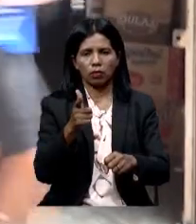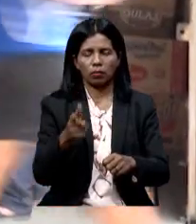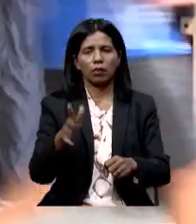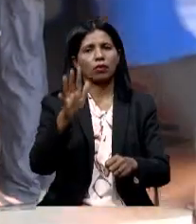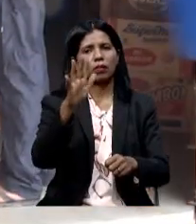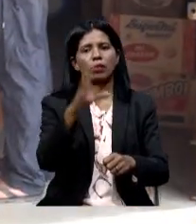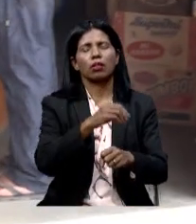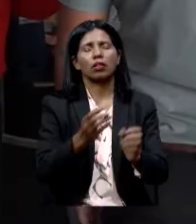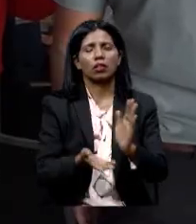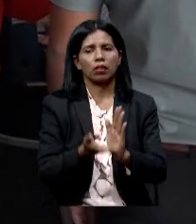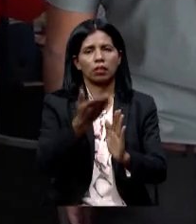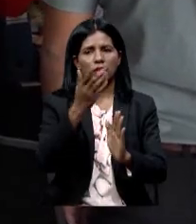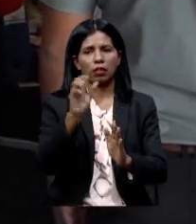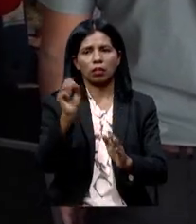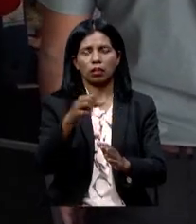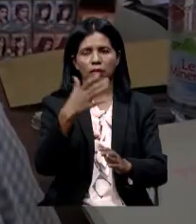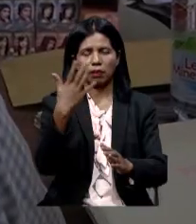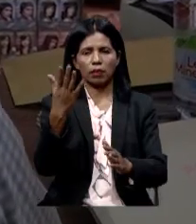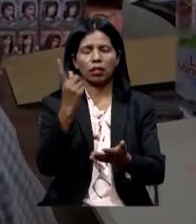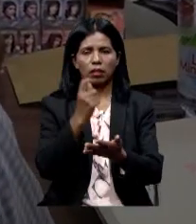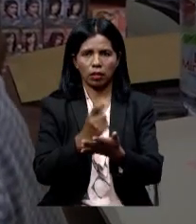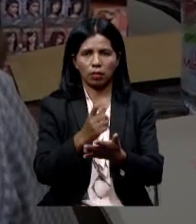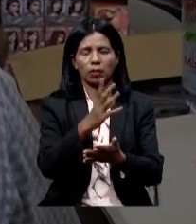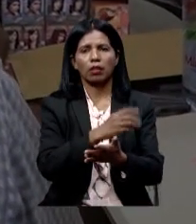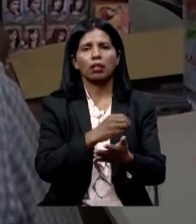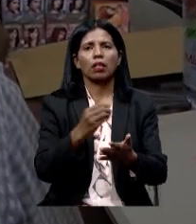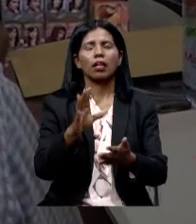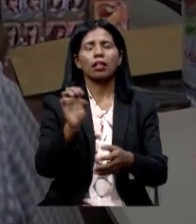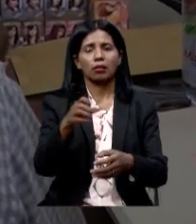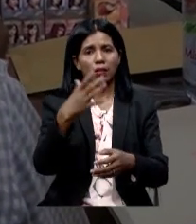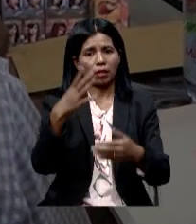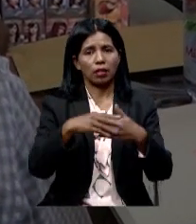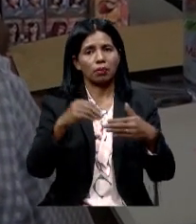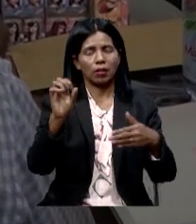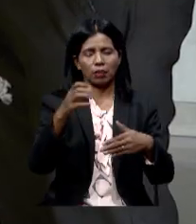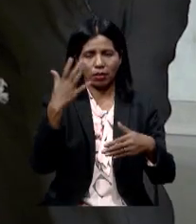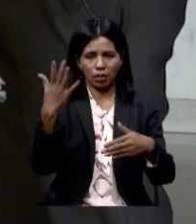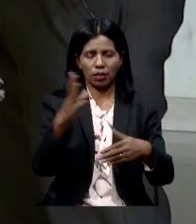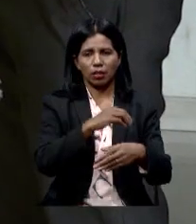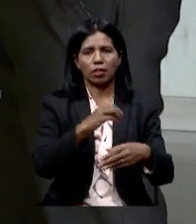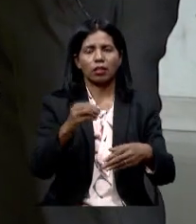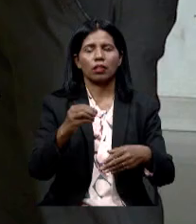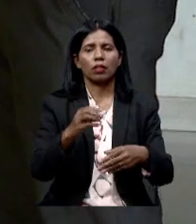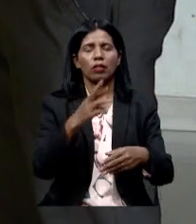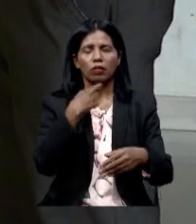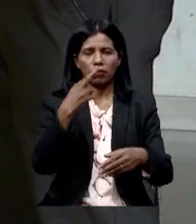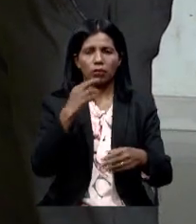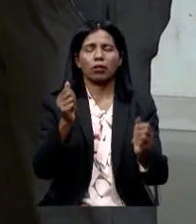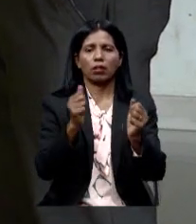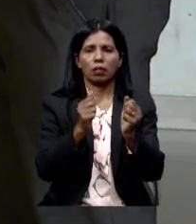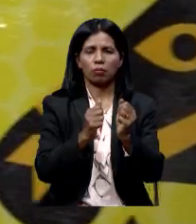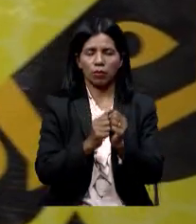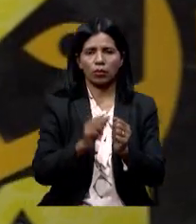lima. Saiba dólar sa nulo recin lima centavos lima nulo. Fosso quilograma tolo nulo. Ho folin dólar sa nulo recin